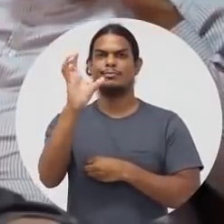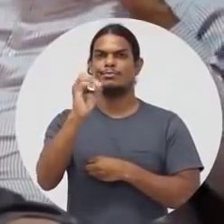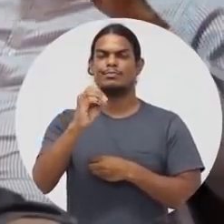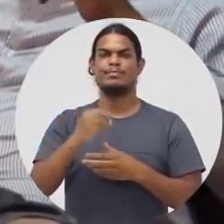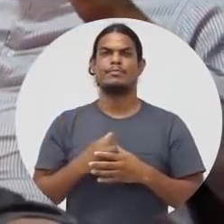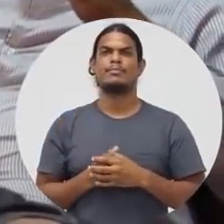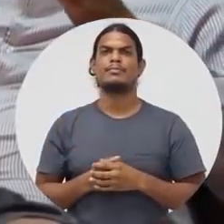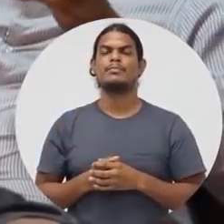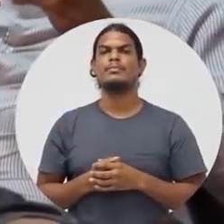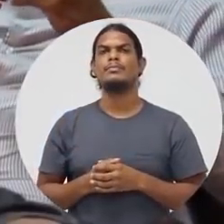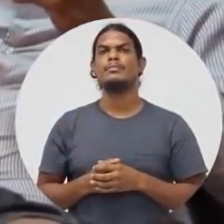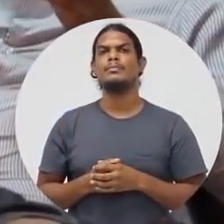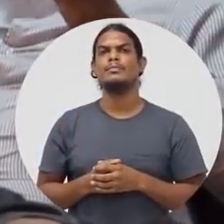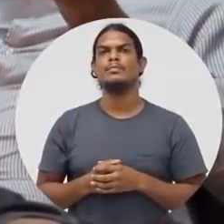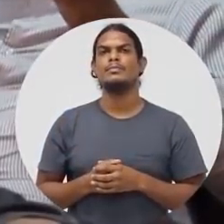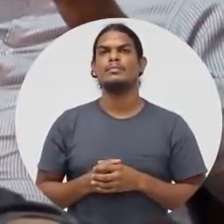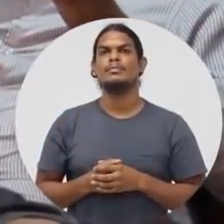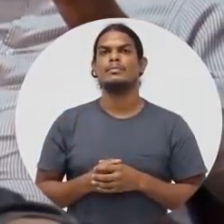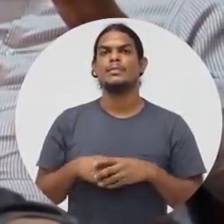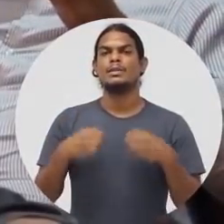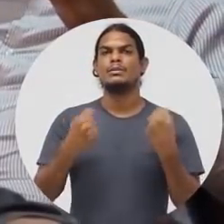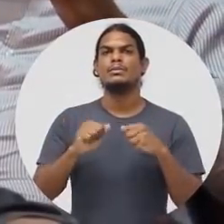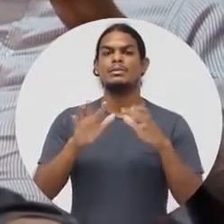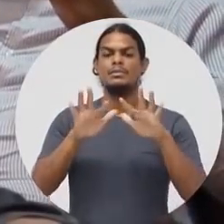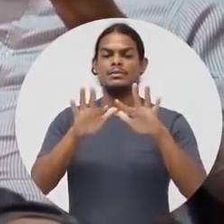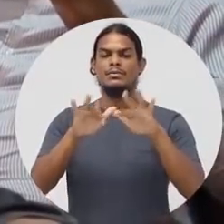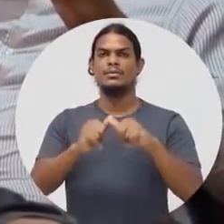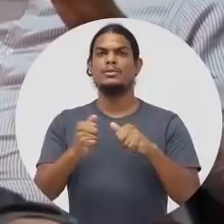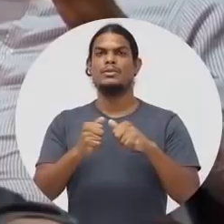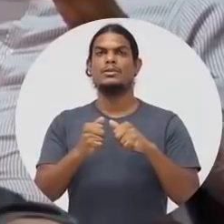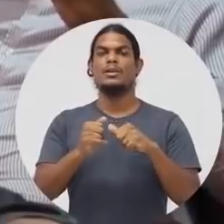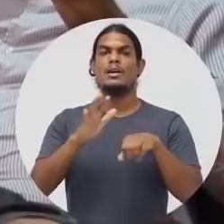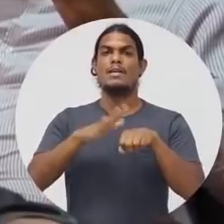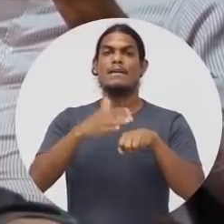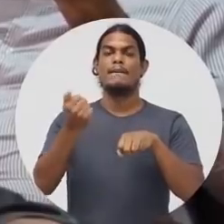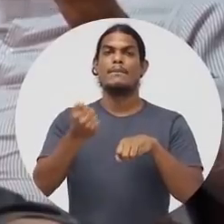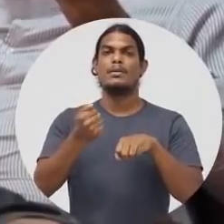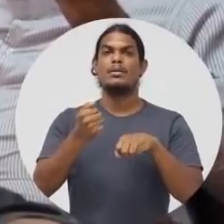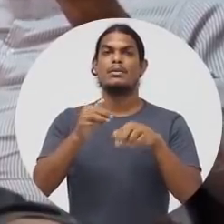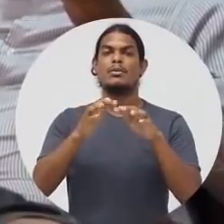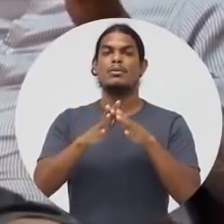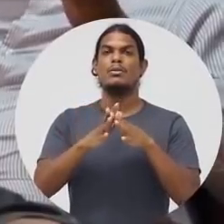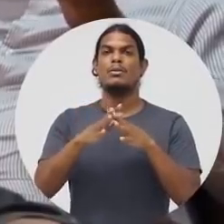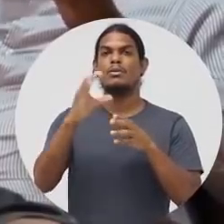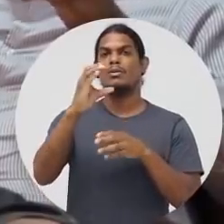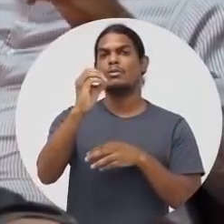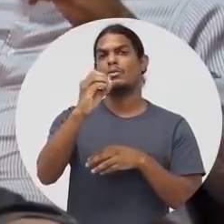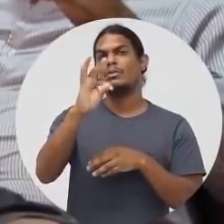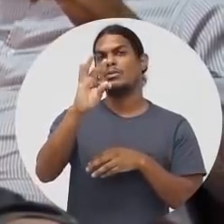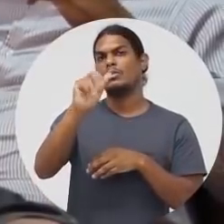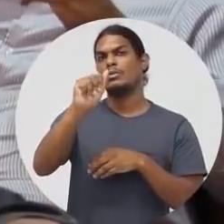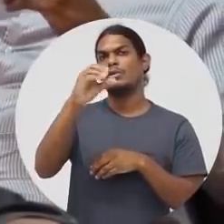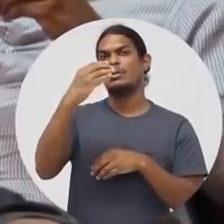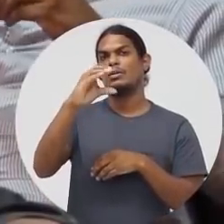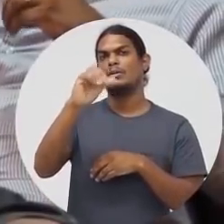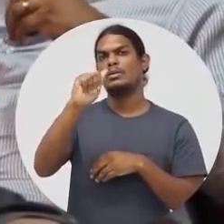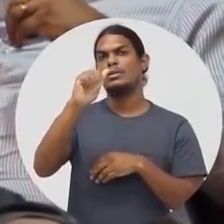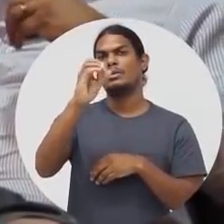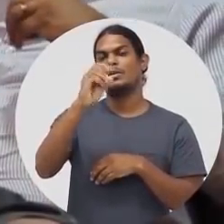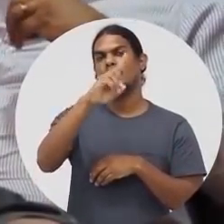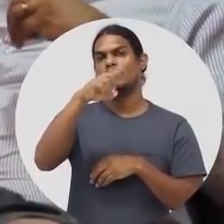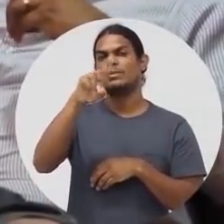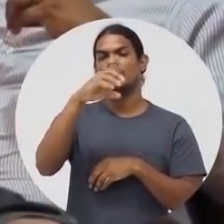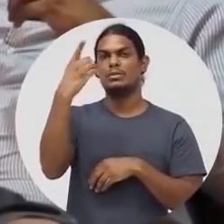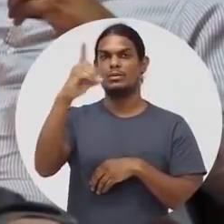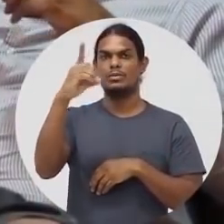sempre a necessidade de fechar na melhor cotação do dólar. Entendeu? Se eu fechar numa baixa cotação, eu perdi dinheiro. Se eu fechar